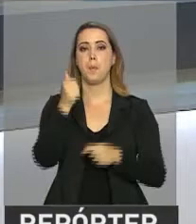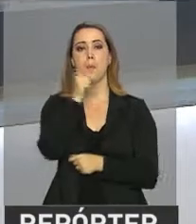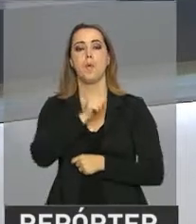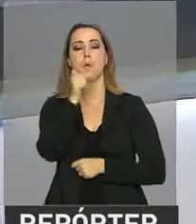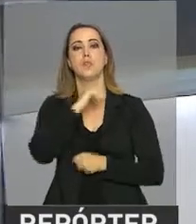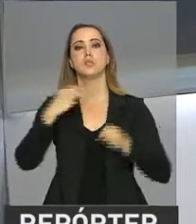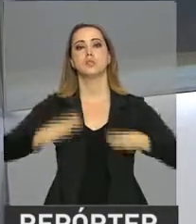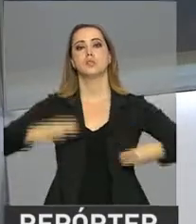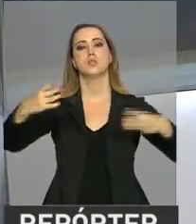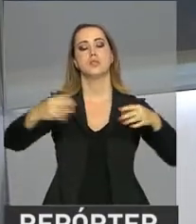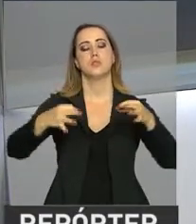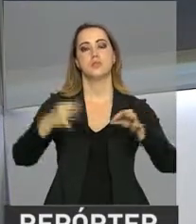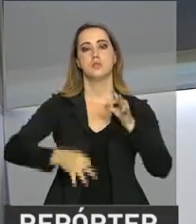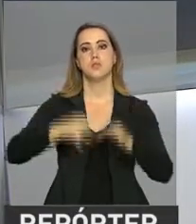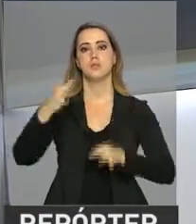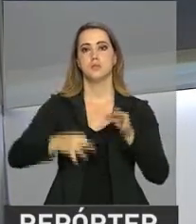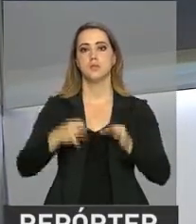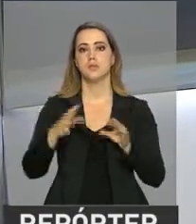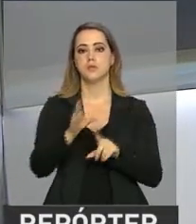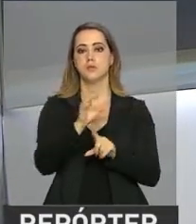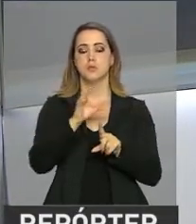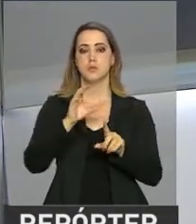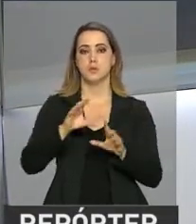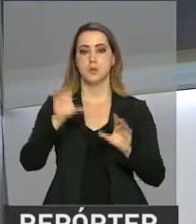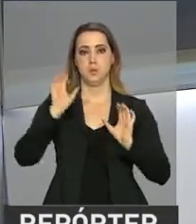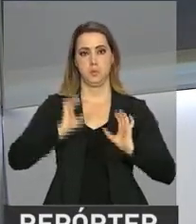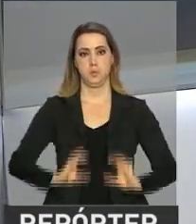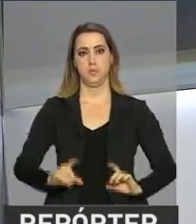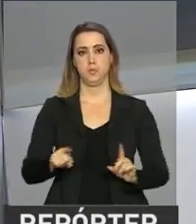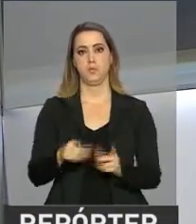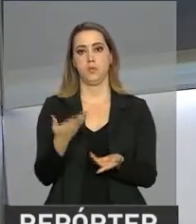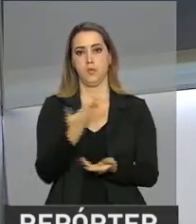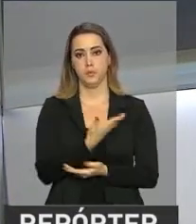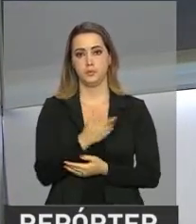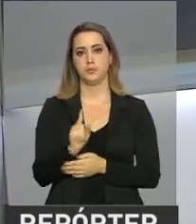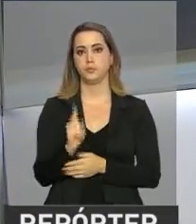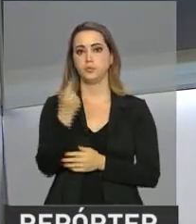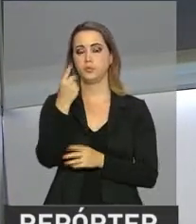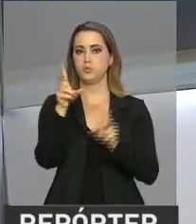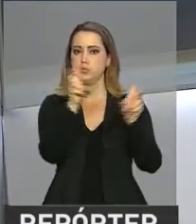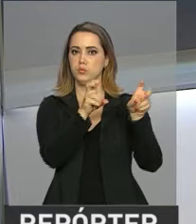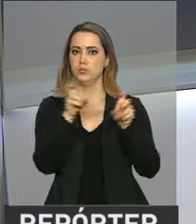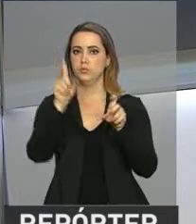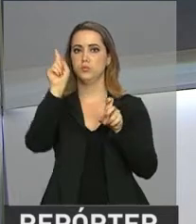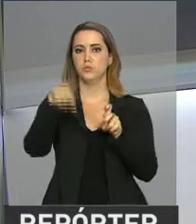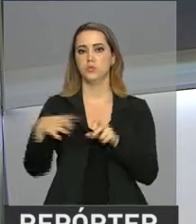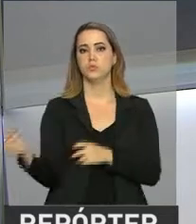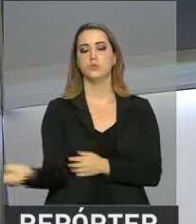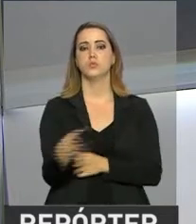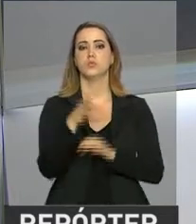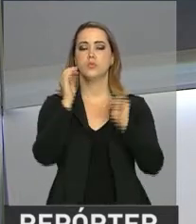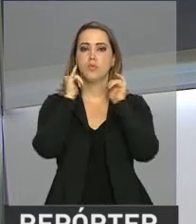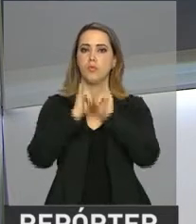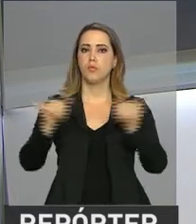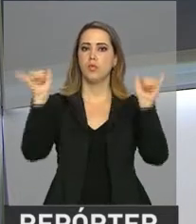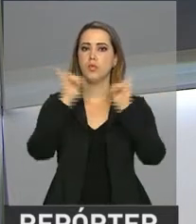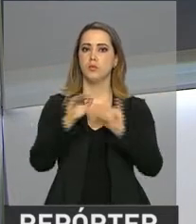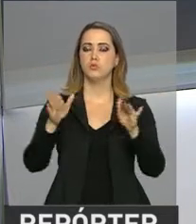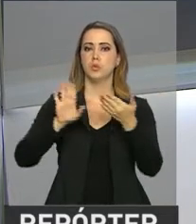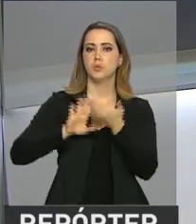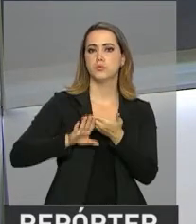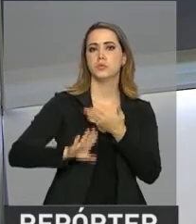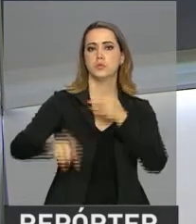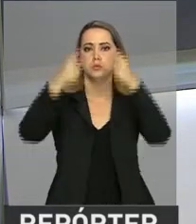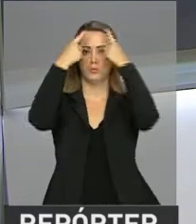mulheres do Ministério da Educação, da Justiça e Cidadania, Fátima Pelaez. Um dos temas da entrevista é a nova campanha de combate